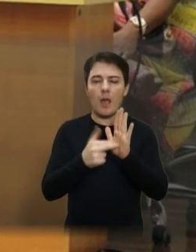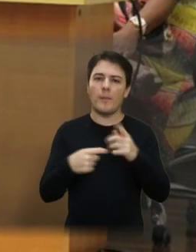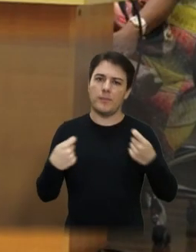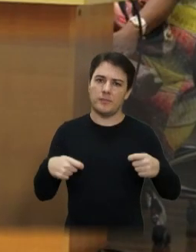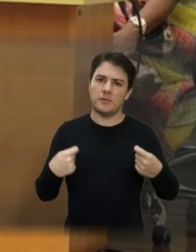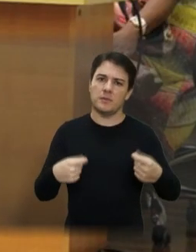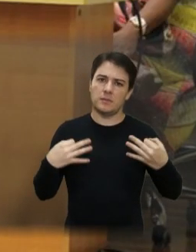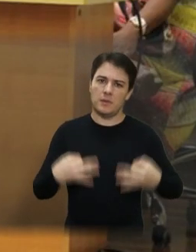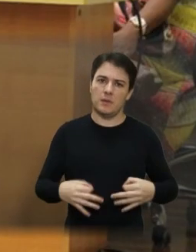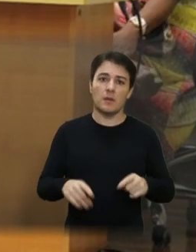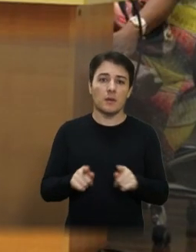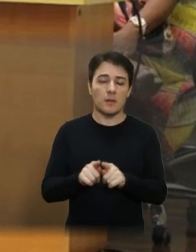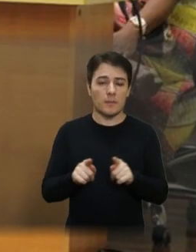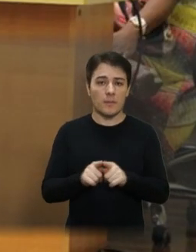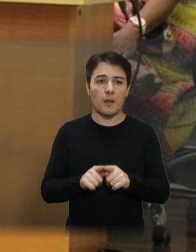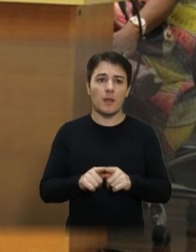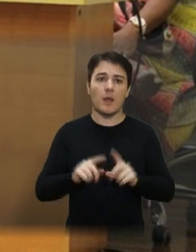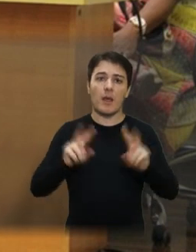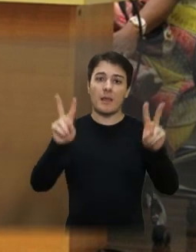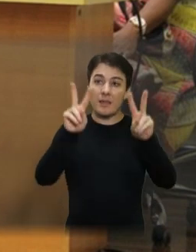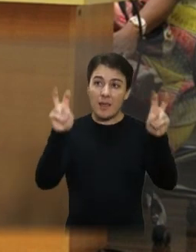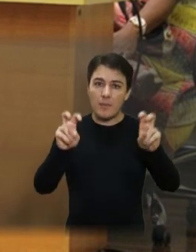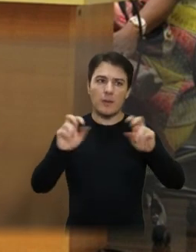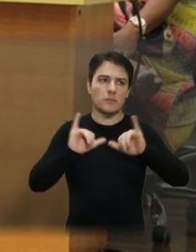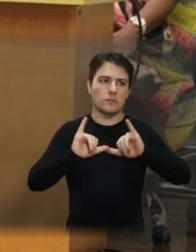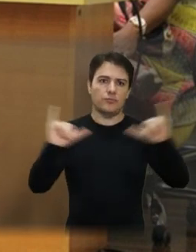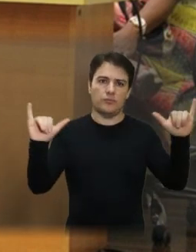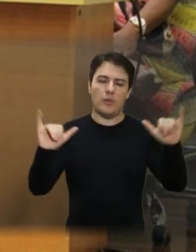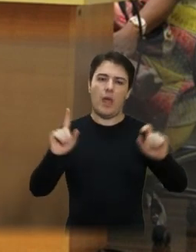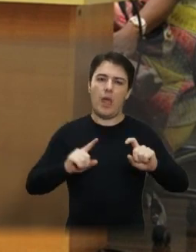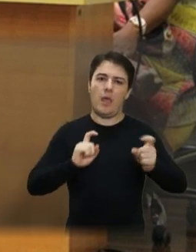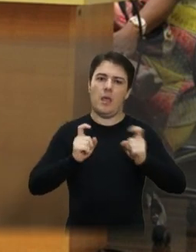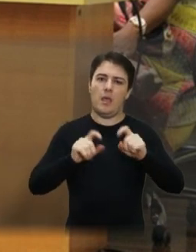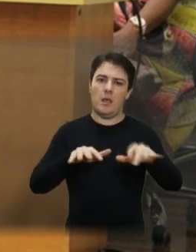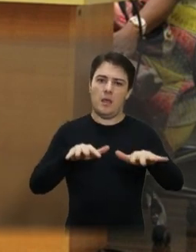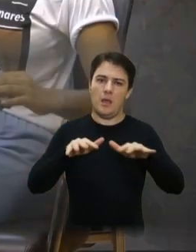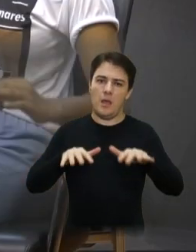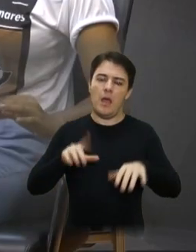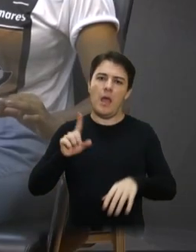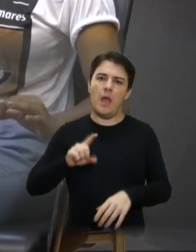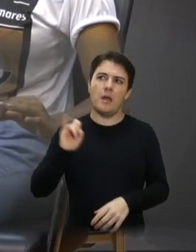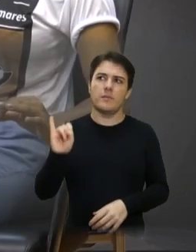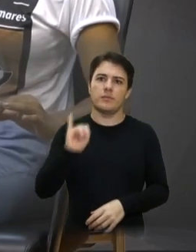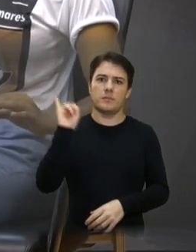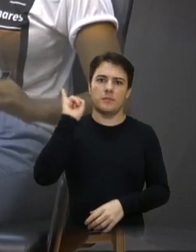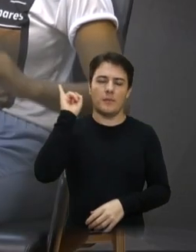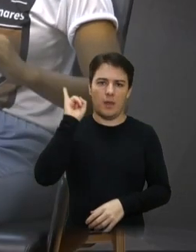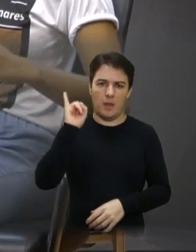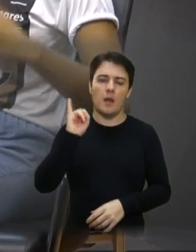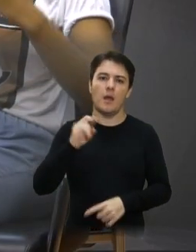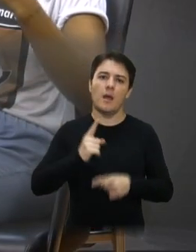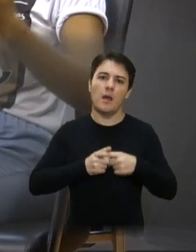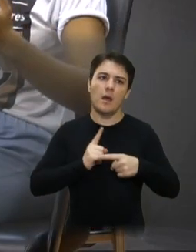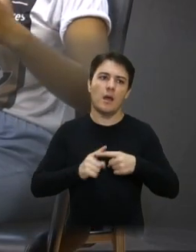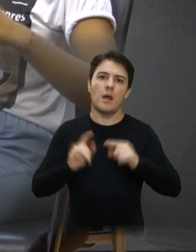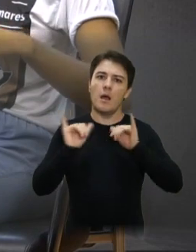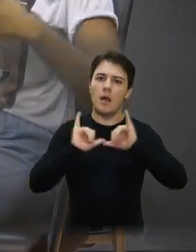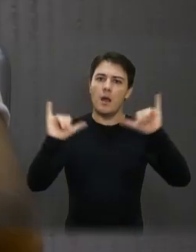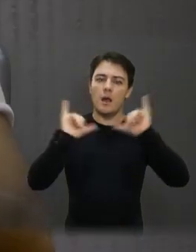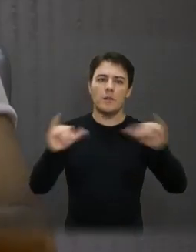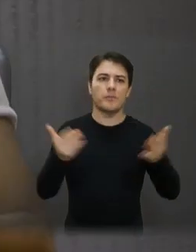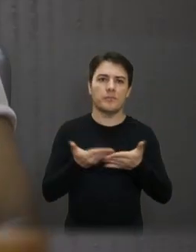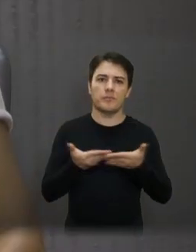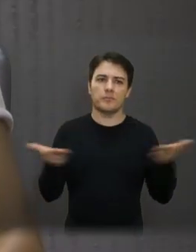toda a situação tornando público esse tema para a sociedade sem dúvida audiência pública acho que o ponto principal dela é este levaram conhecimento